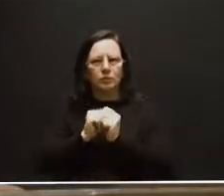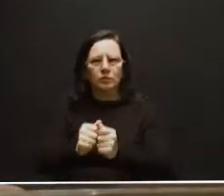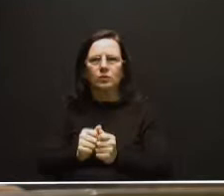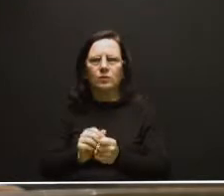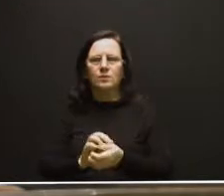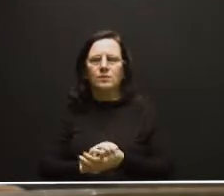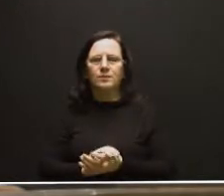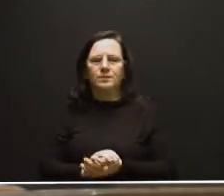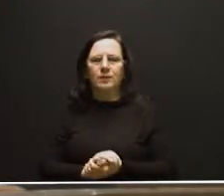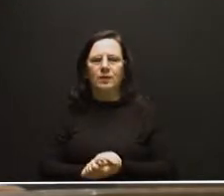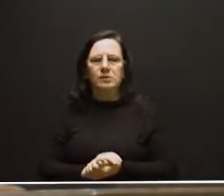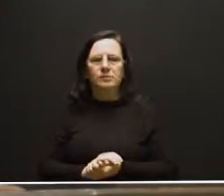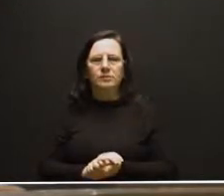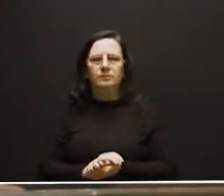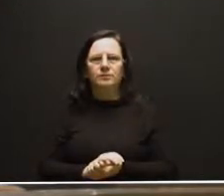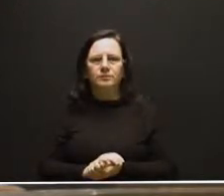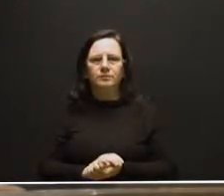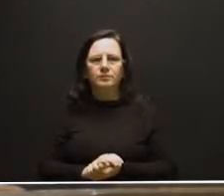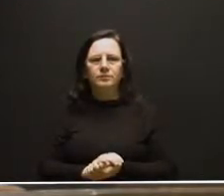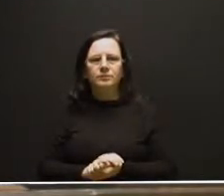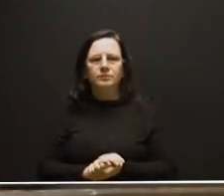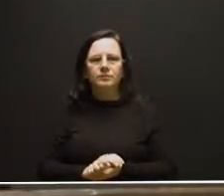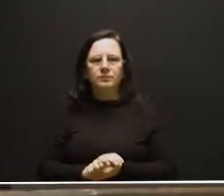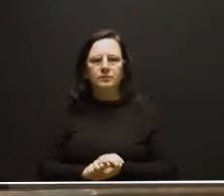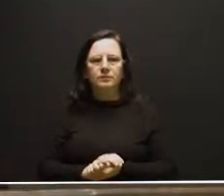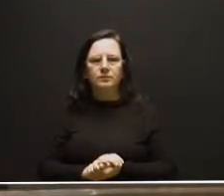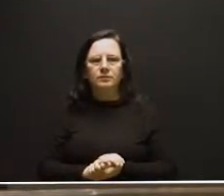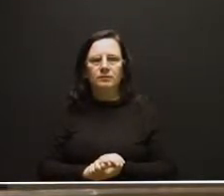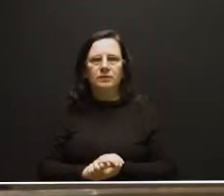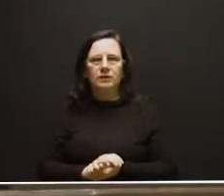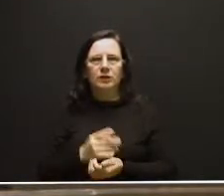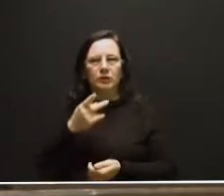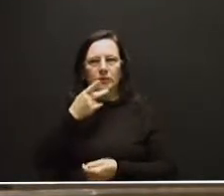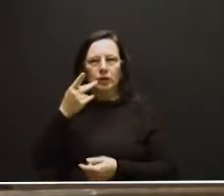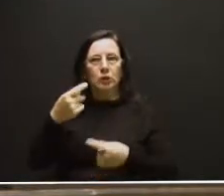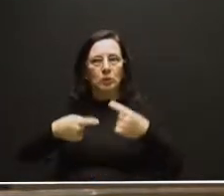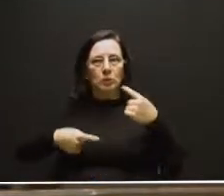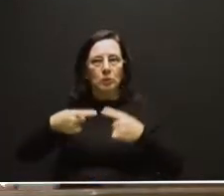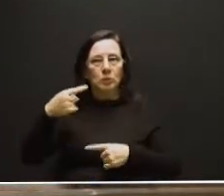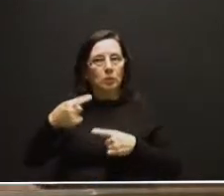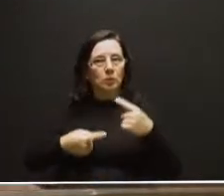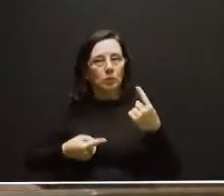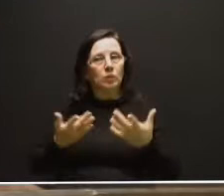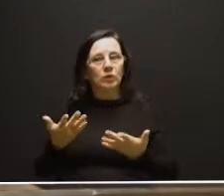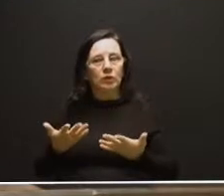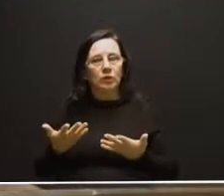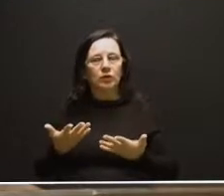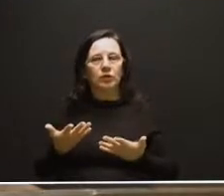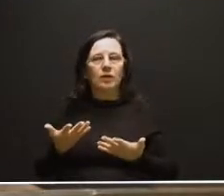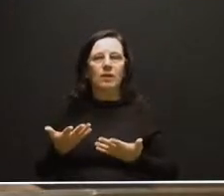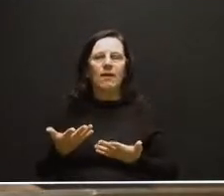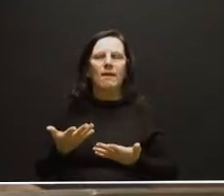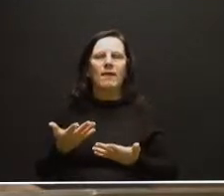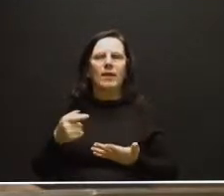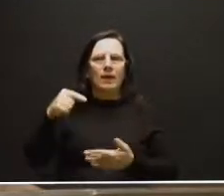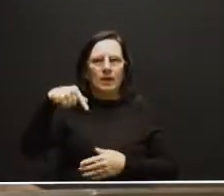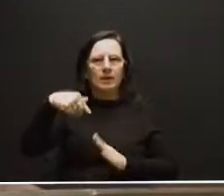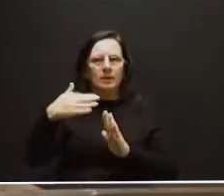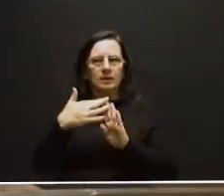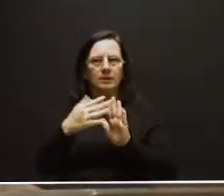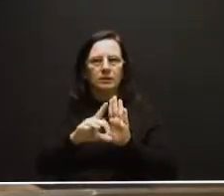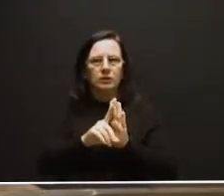e a gente tem falado que a política é dinâmica e esta casa tem recebido